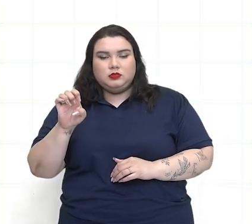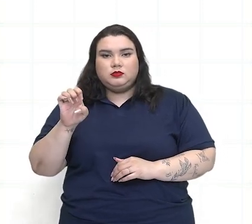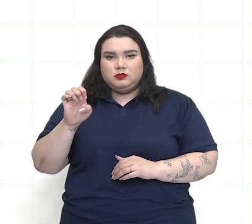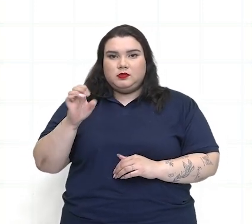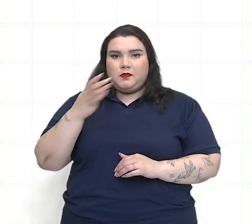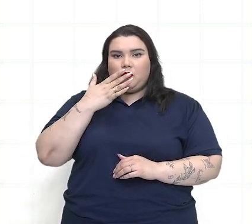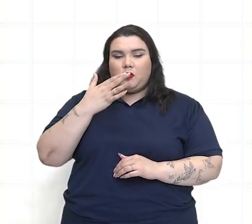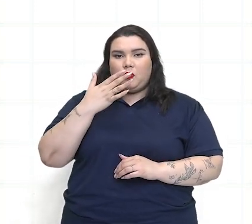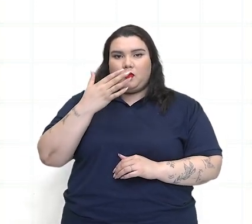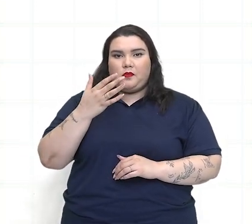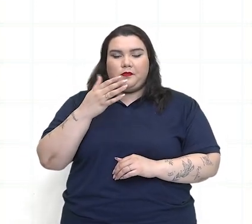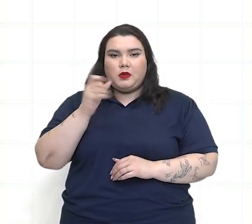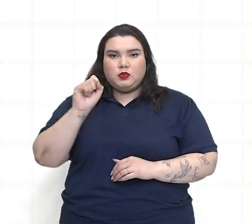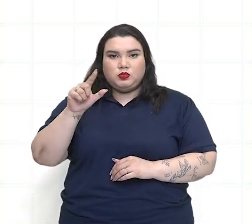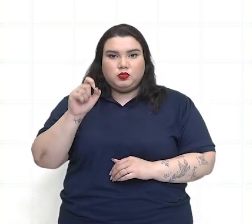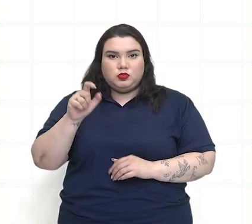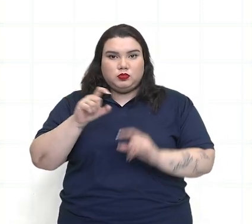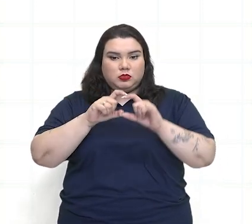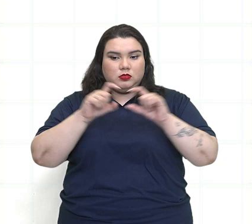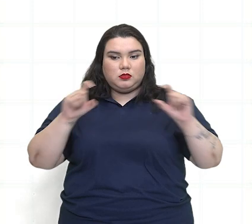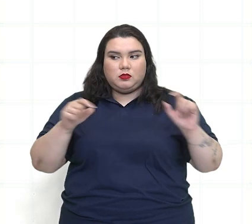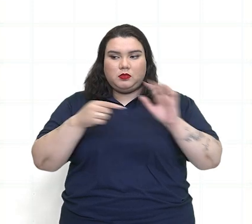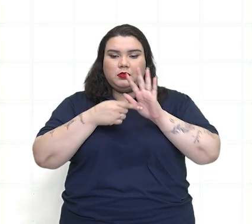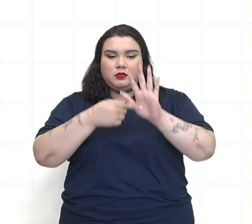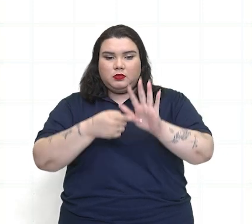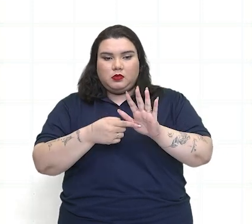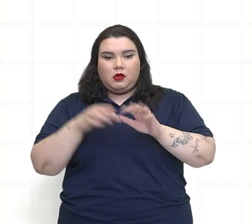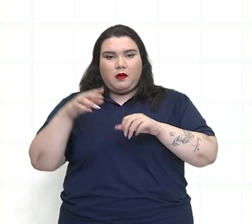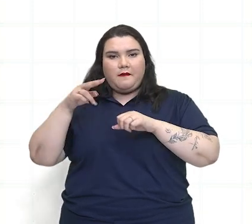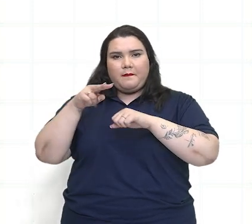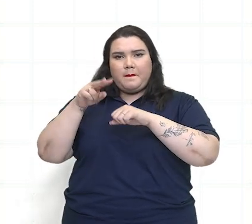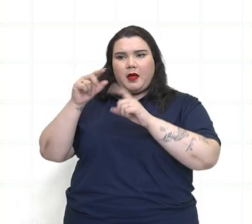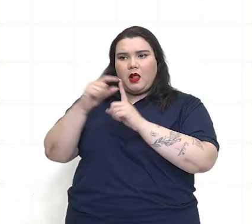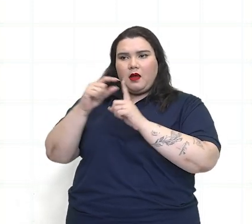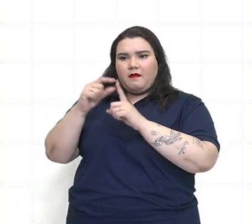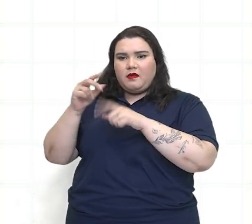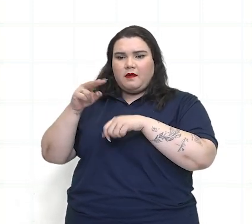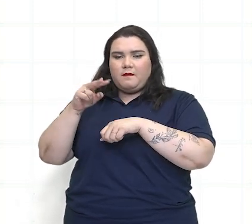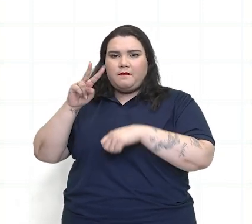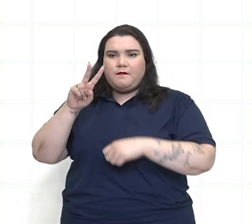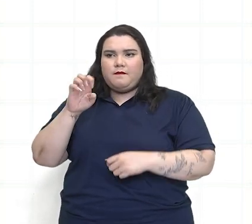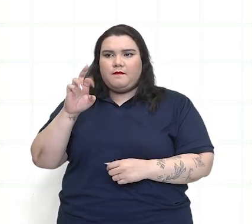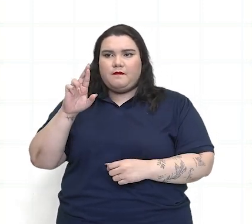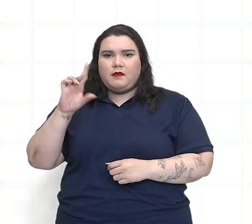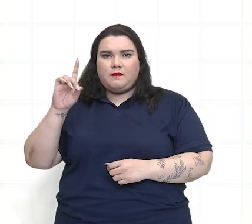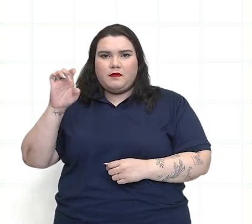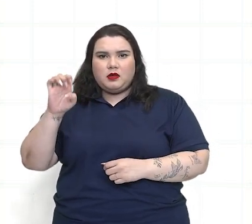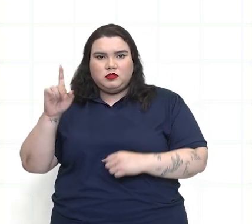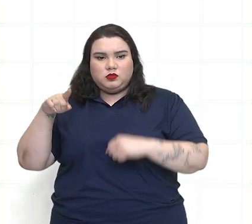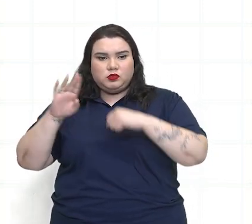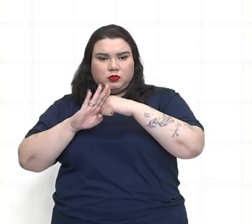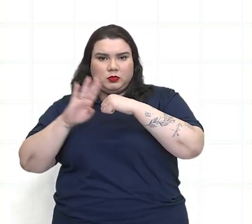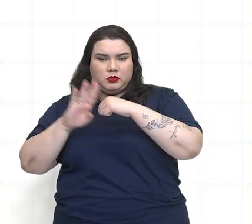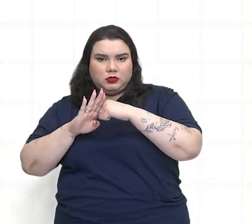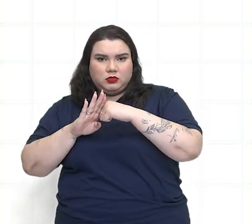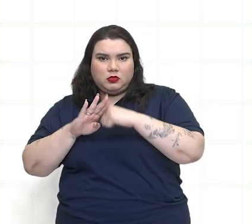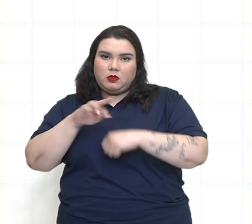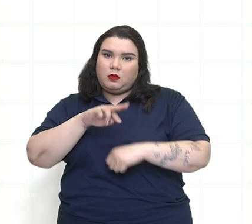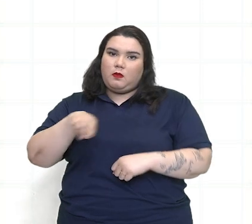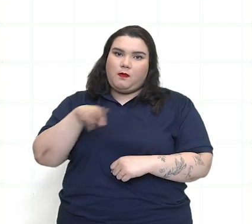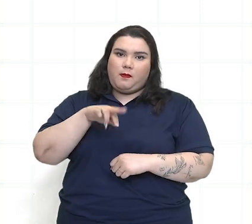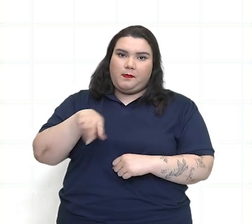o. Mas verde é o quê? É substantivo? Não. Verde, aqui